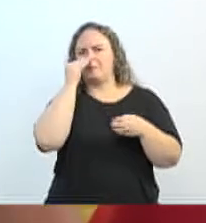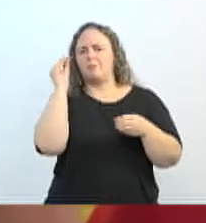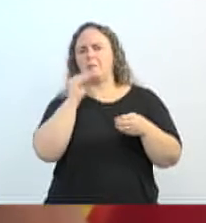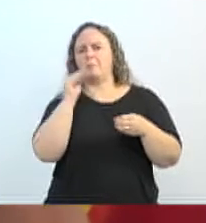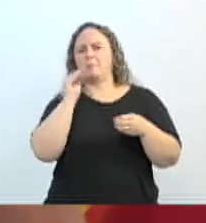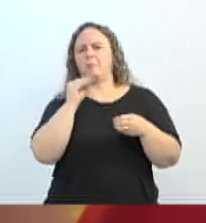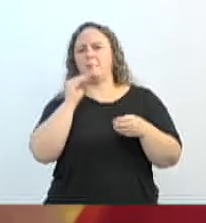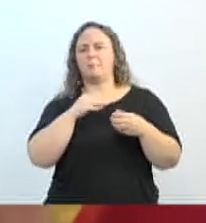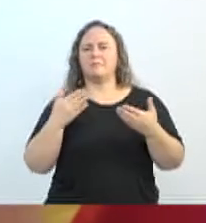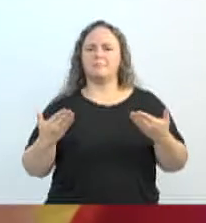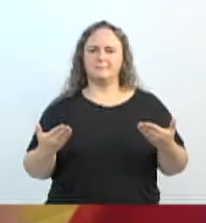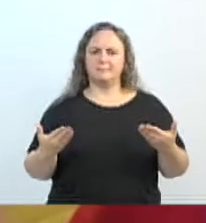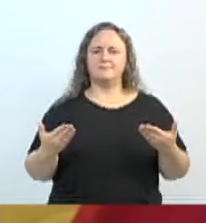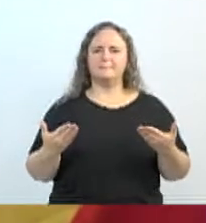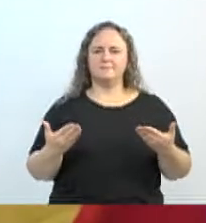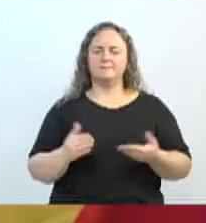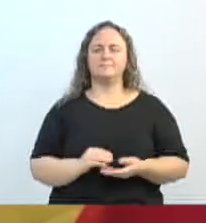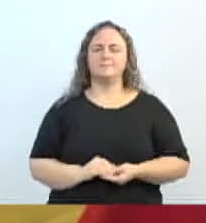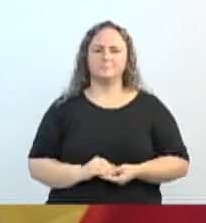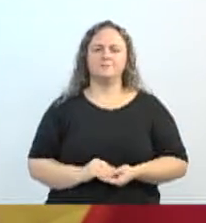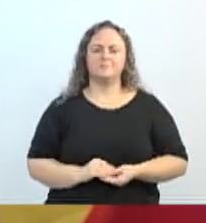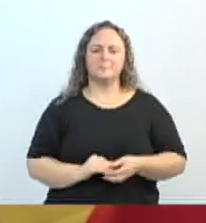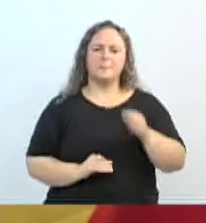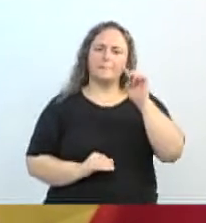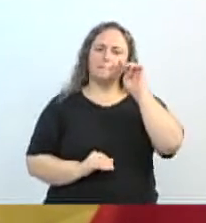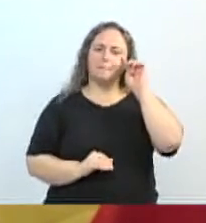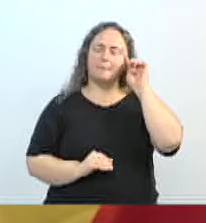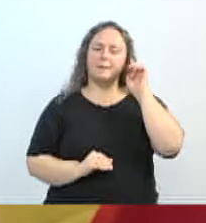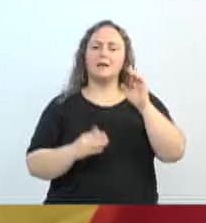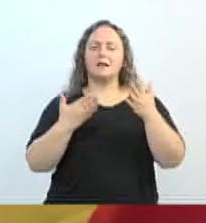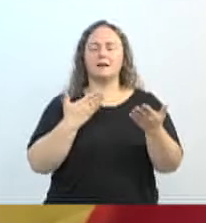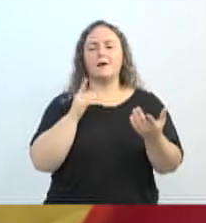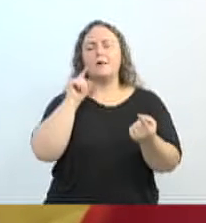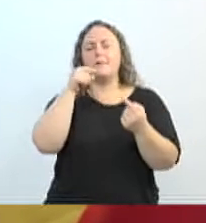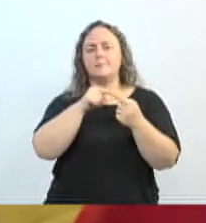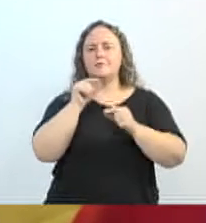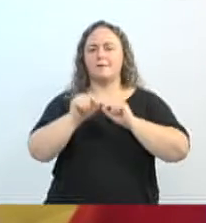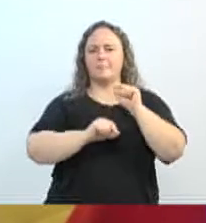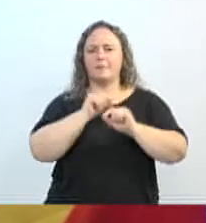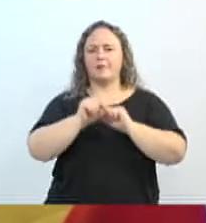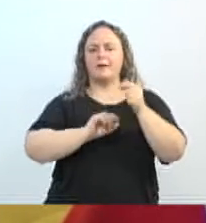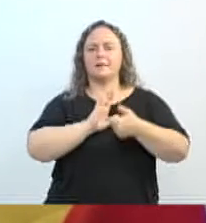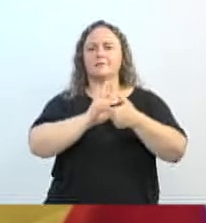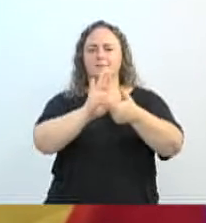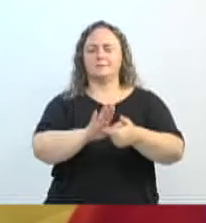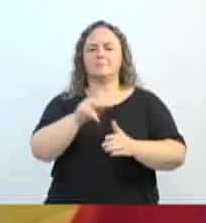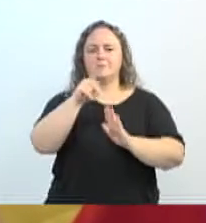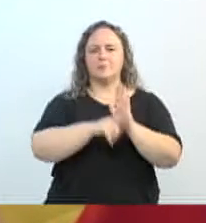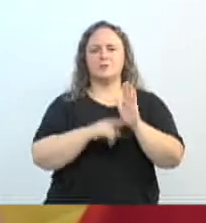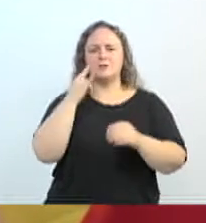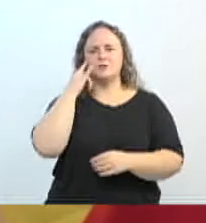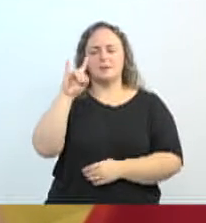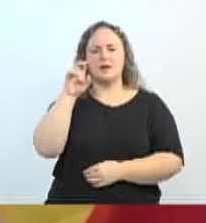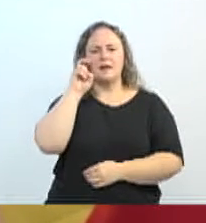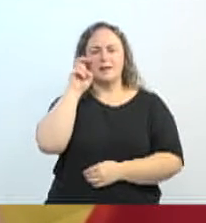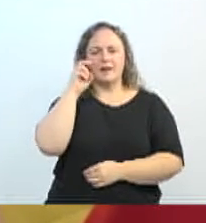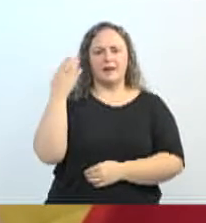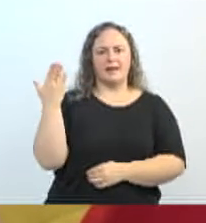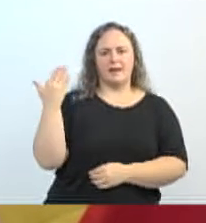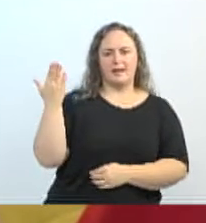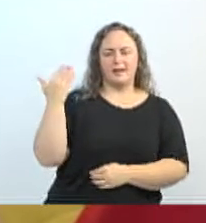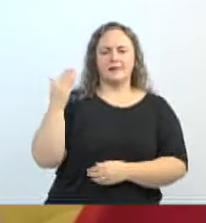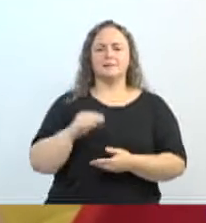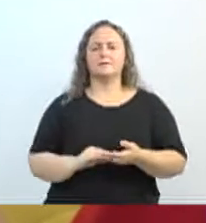para citar um pouco da minha intenção com a apresentação do projeto na última quinta-feira, que é sobre